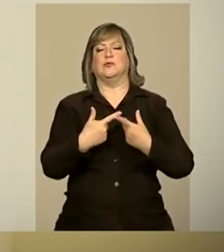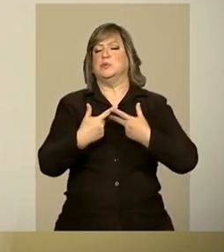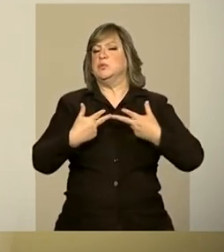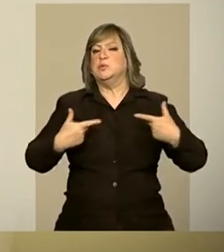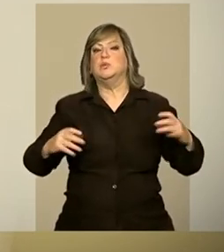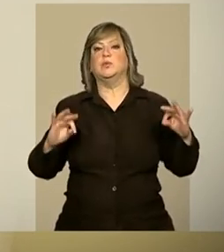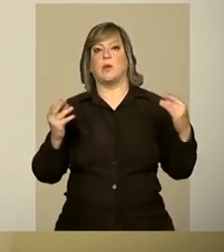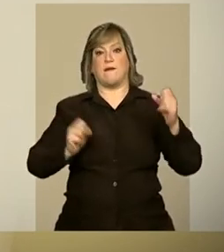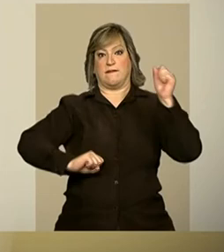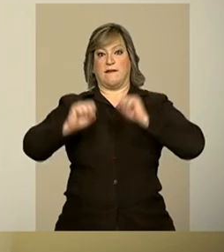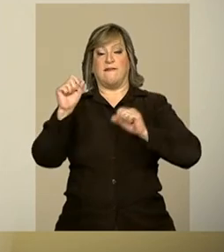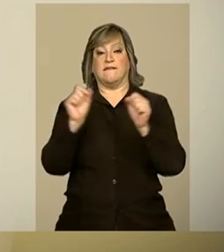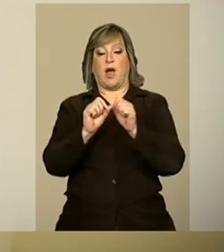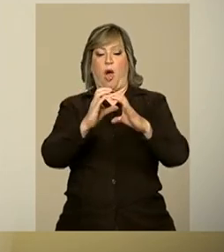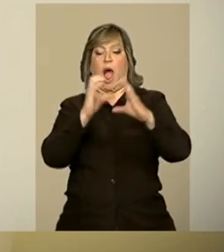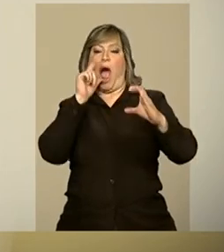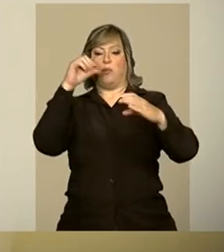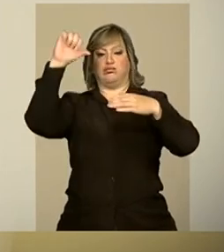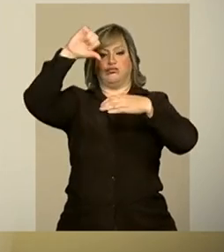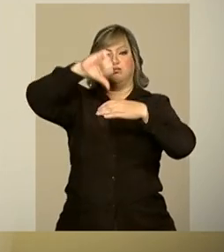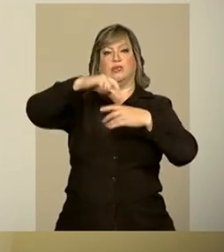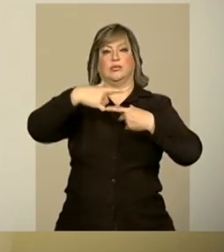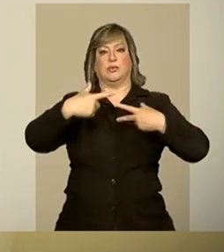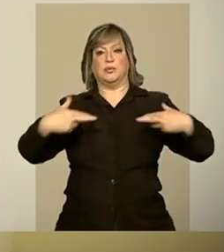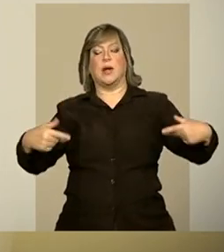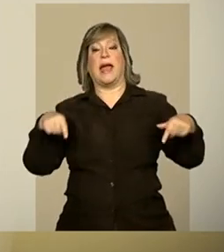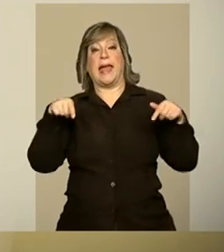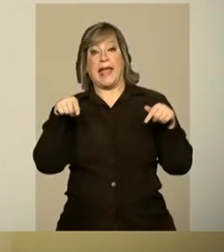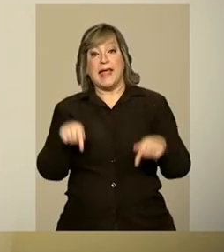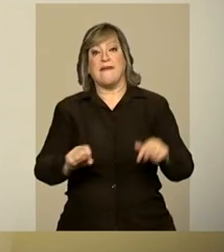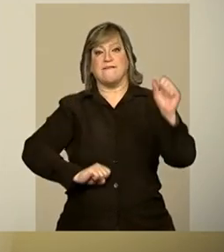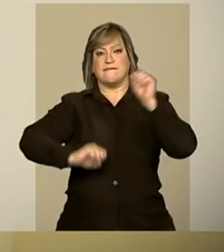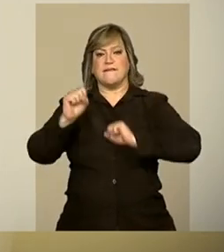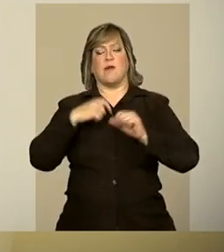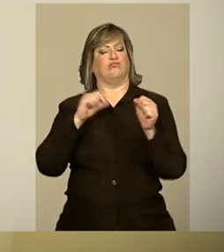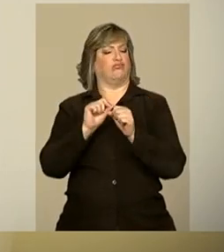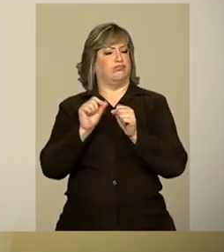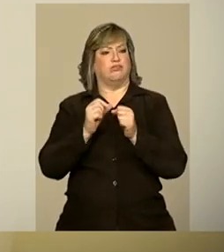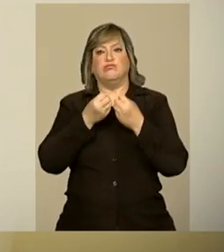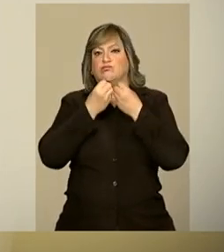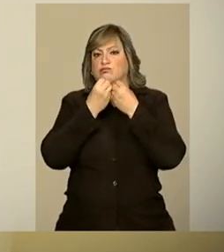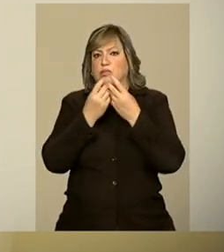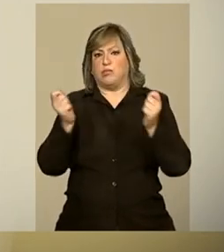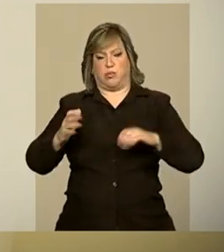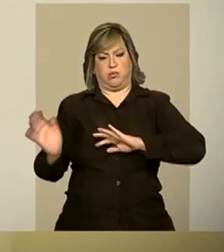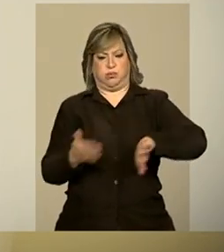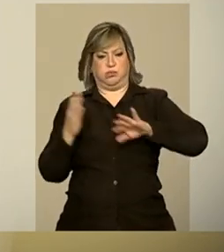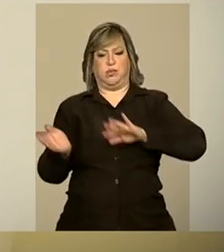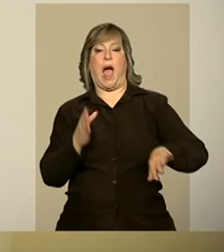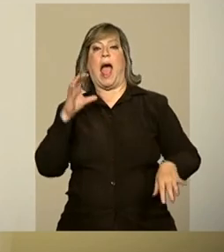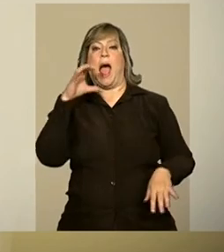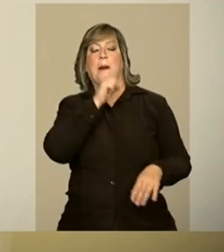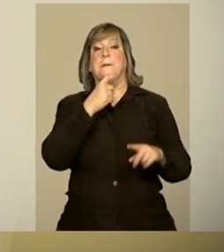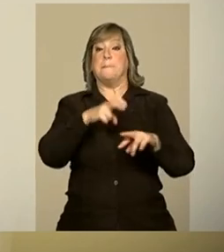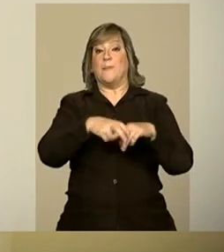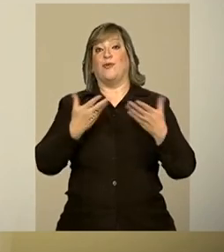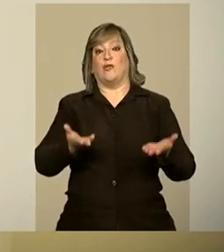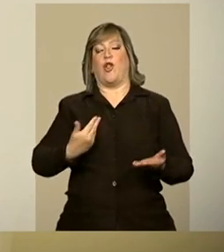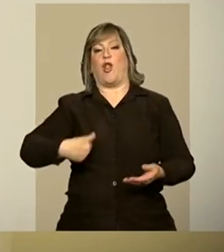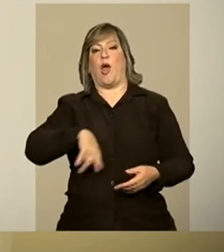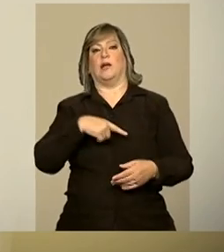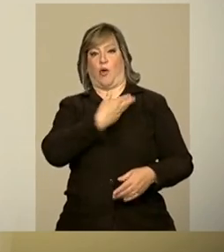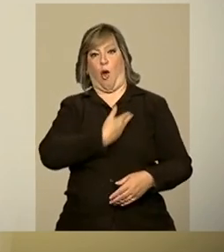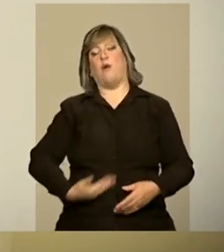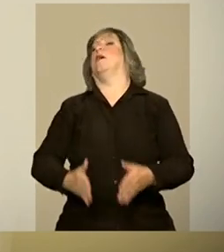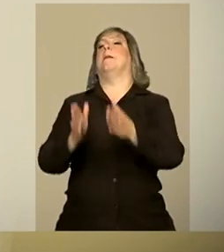fazem as pipas. Essas fábricas estão produzindo, Luciano, com toda a sua capacidade, por causa dos nossos pedidos